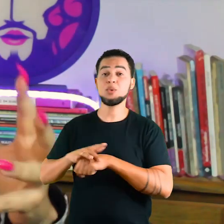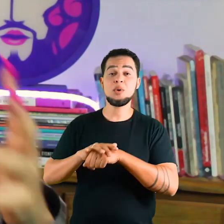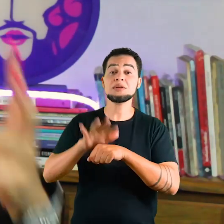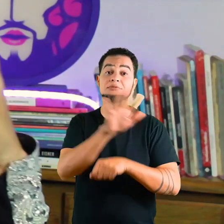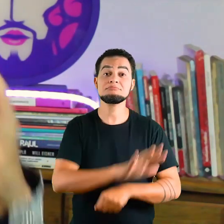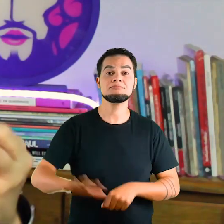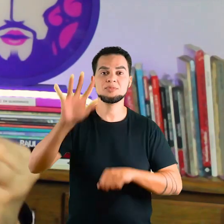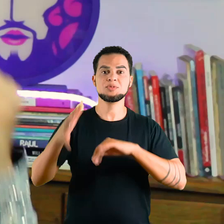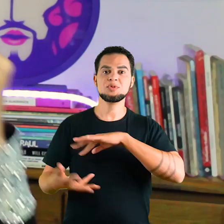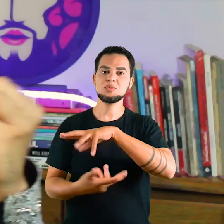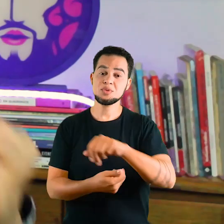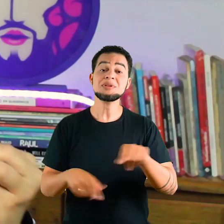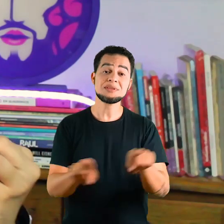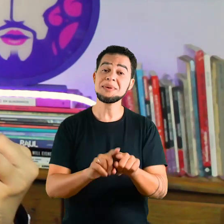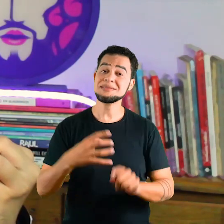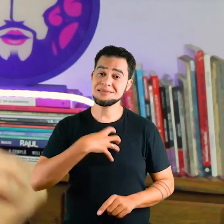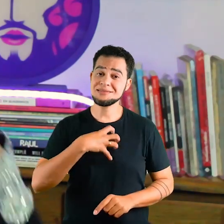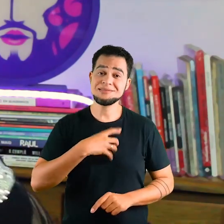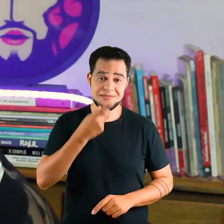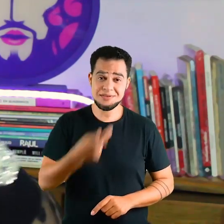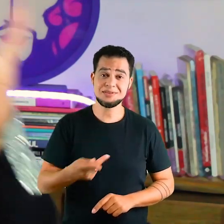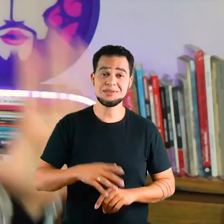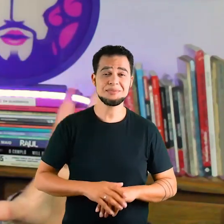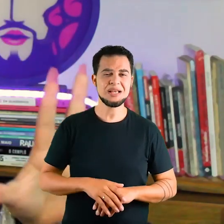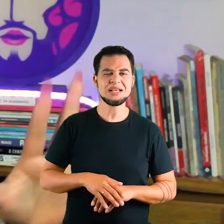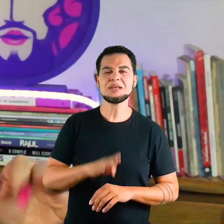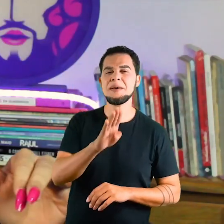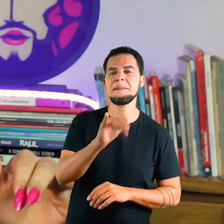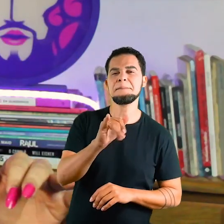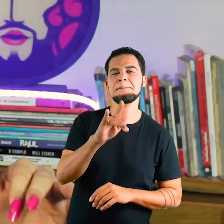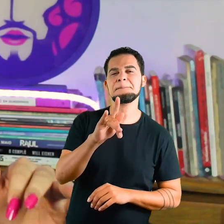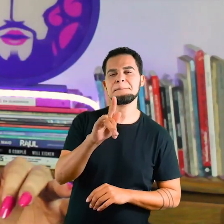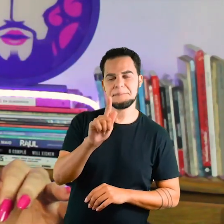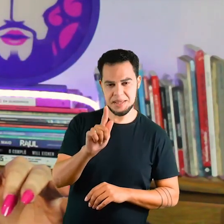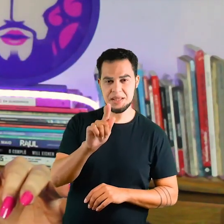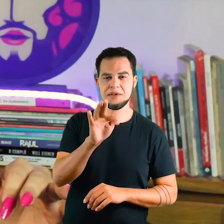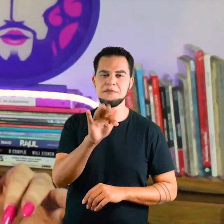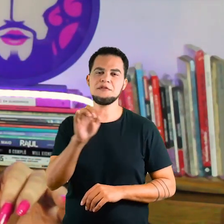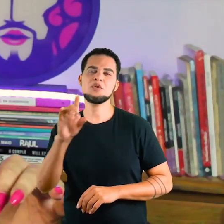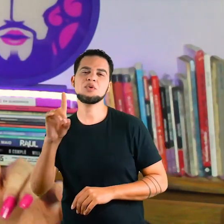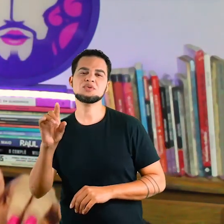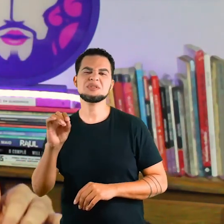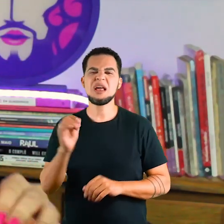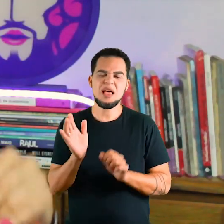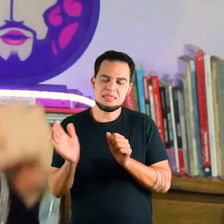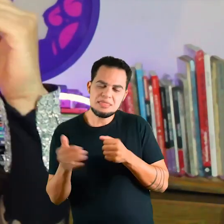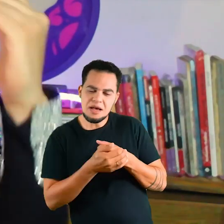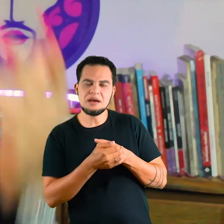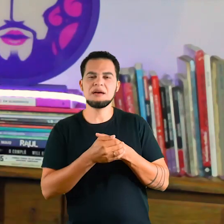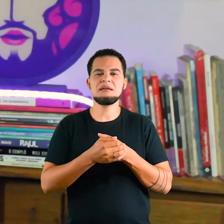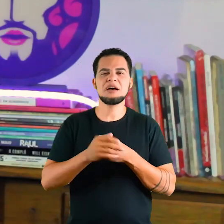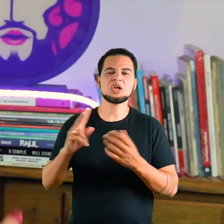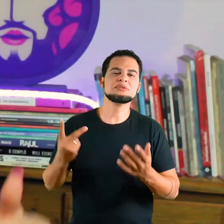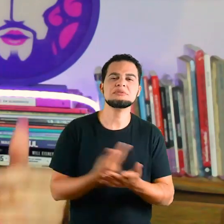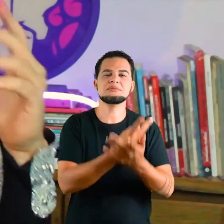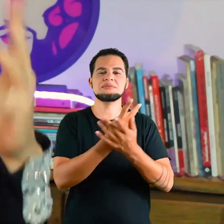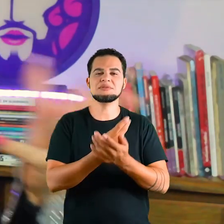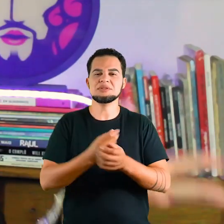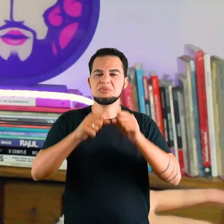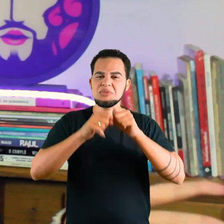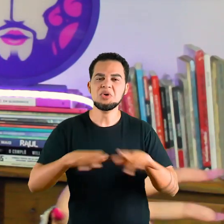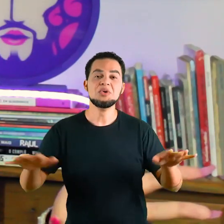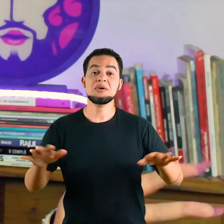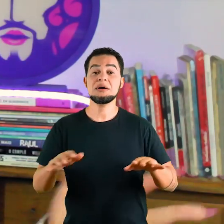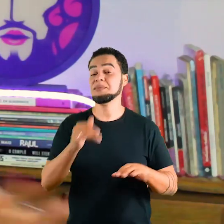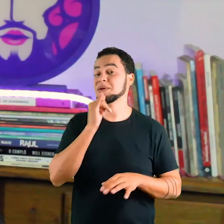própria ciência que as estuda também está acontecendo isso. As chamadas Big Food, elas tentam ocultar todo o tempo acidentes, espalhamento de vírus,